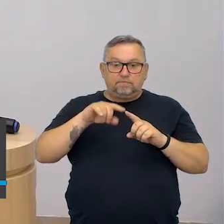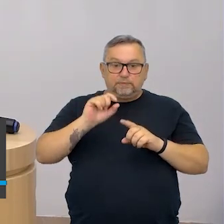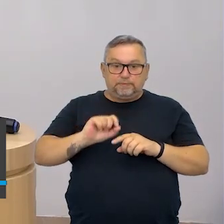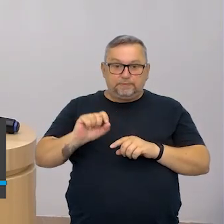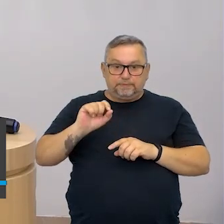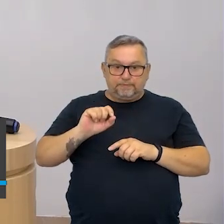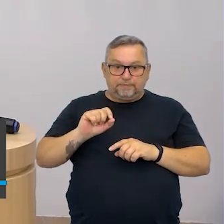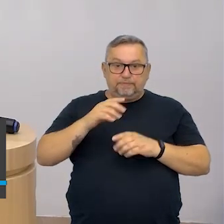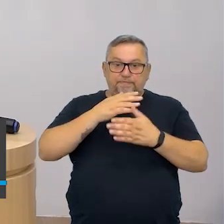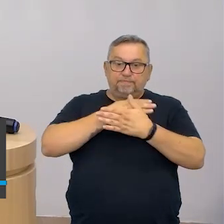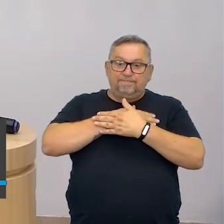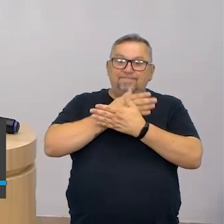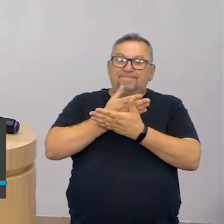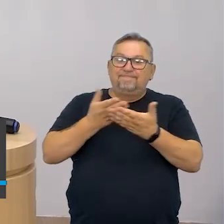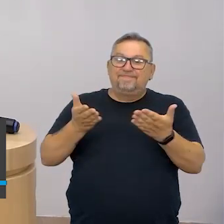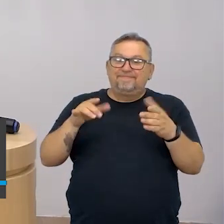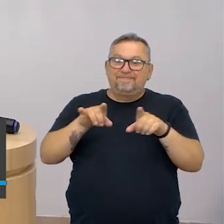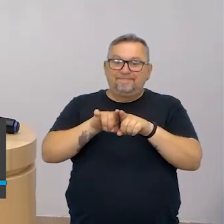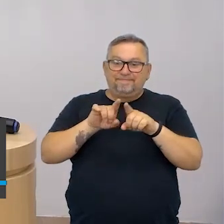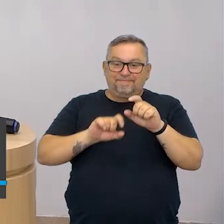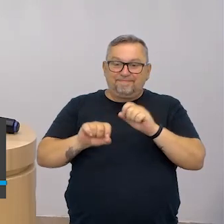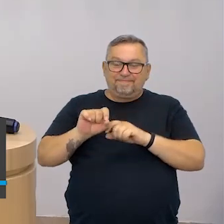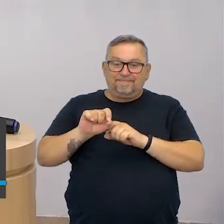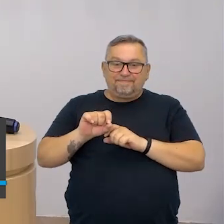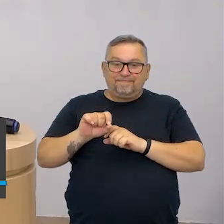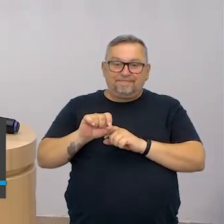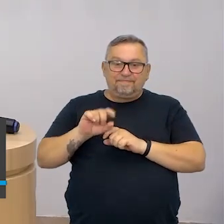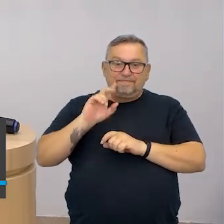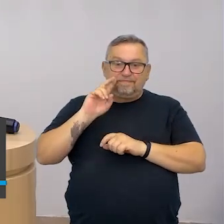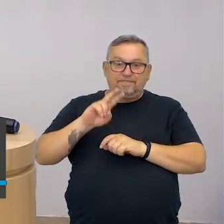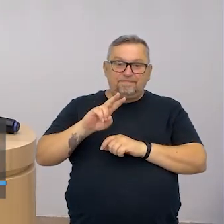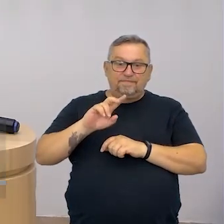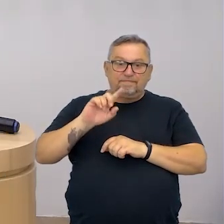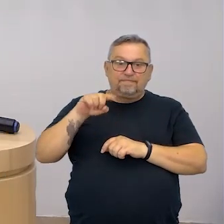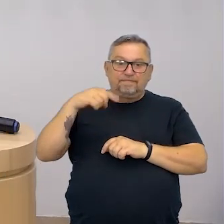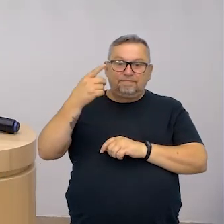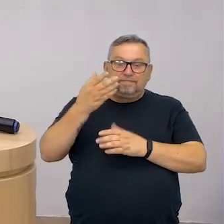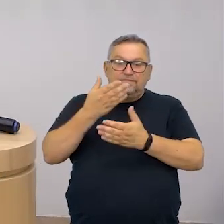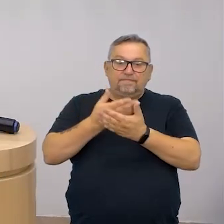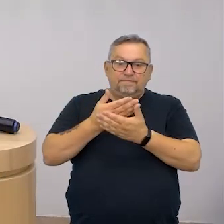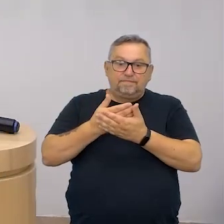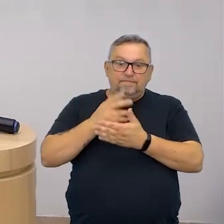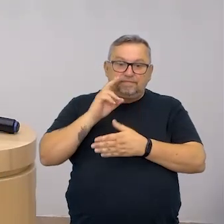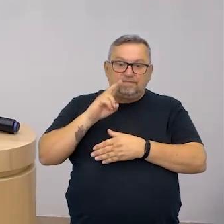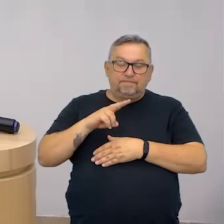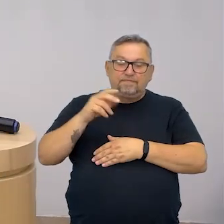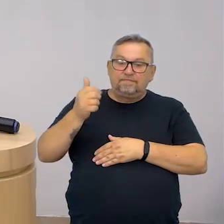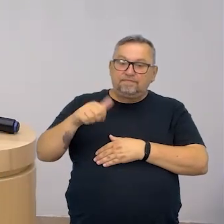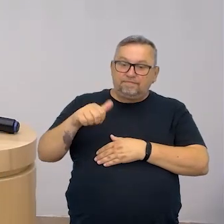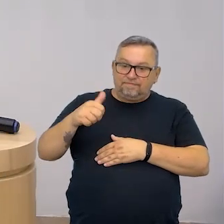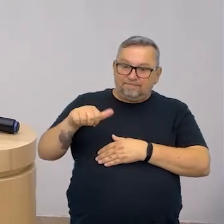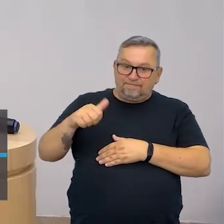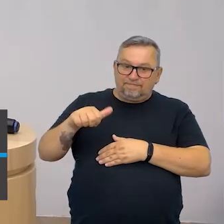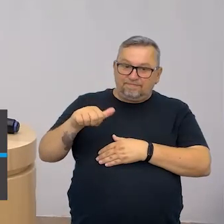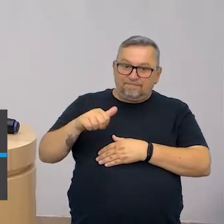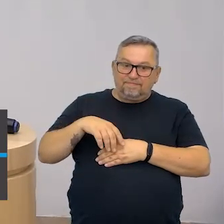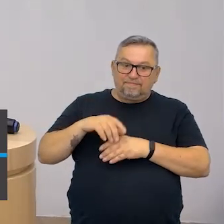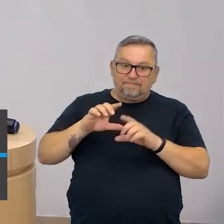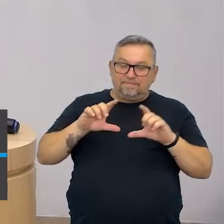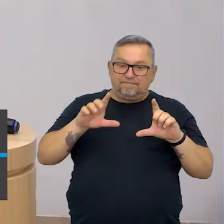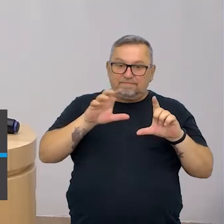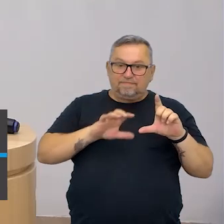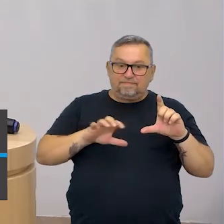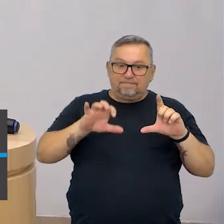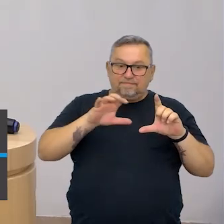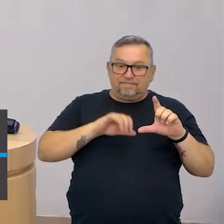aqui o meu abraço para vocês, né? E a gente se vê então numa próxima. Deixa a sua avaliação aí no código de